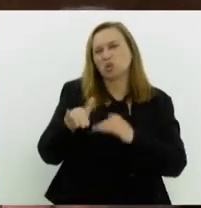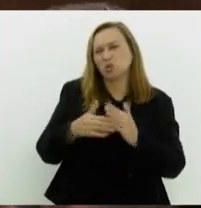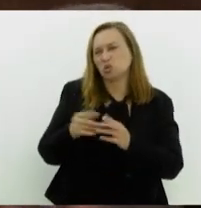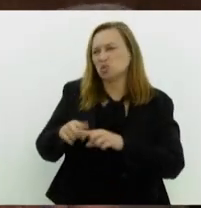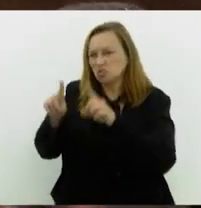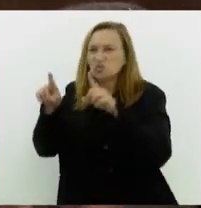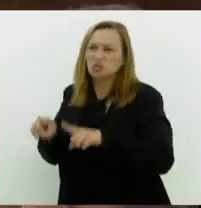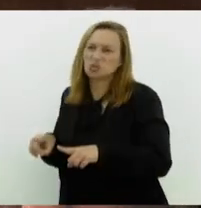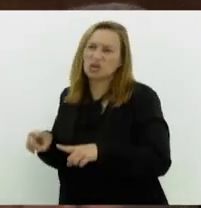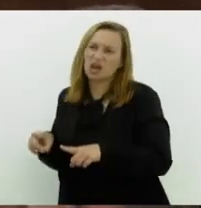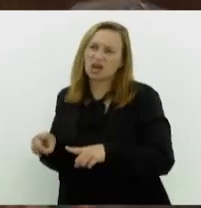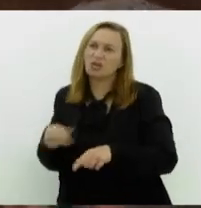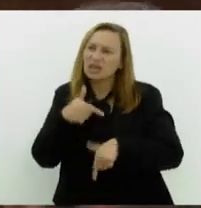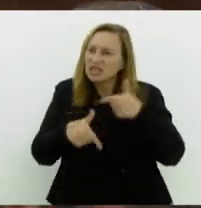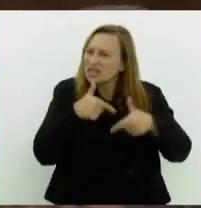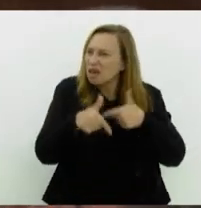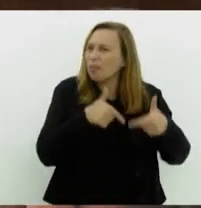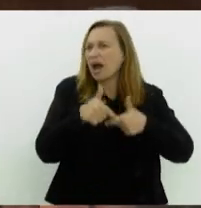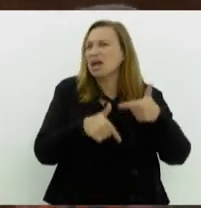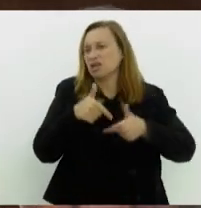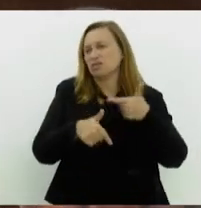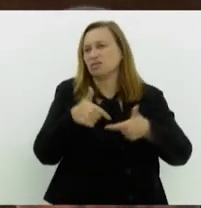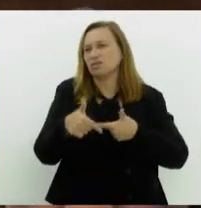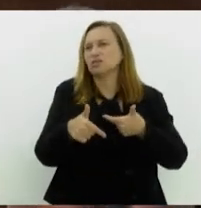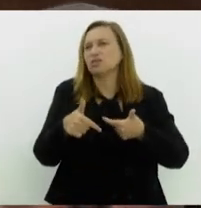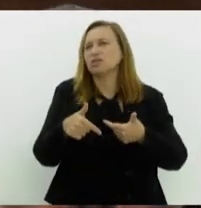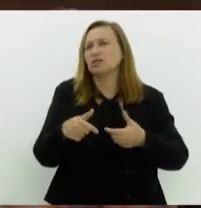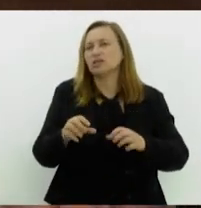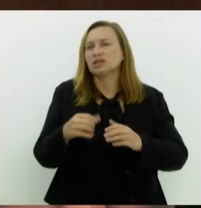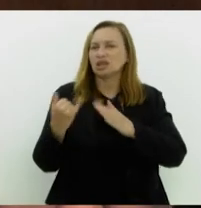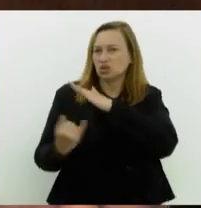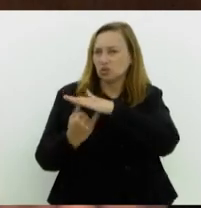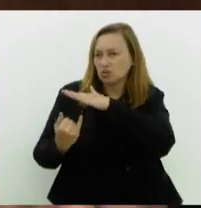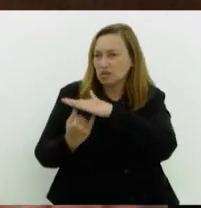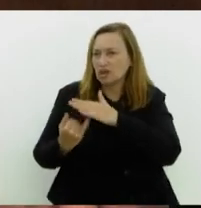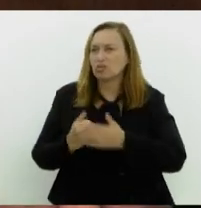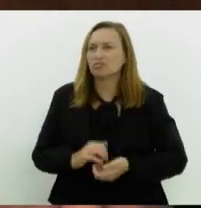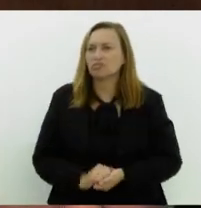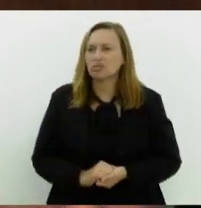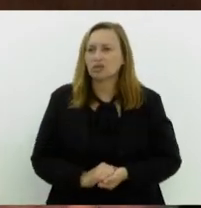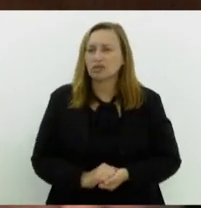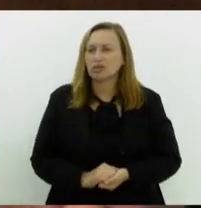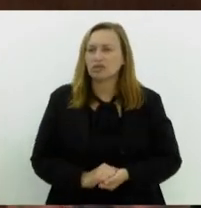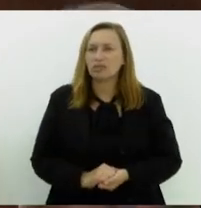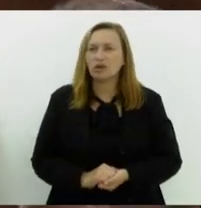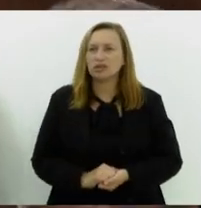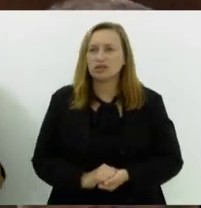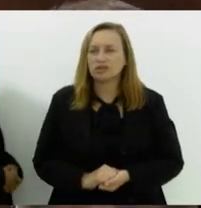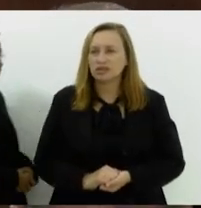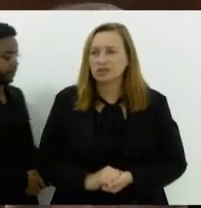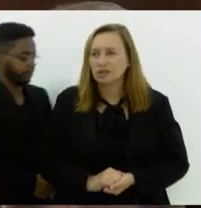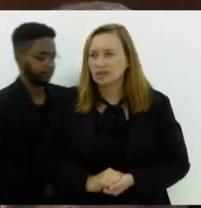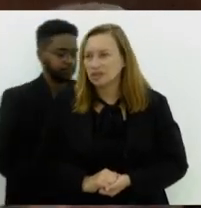funcionários que trabalham na instituição. Essa indicação nossa